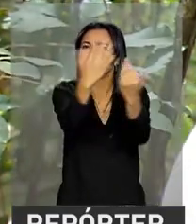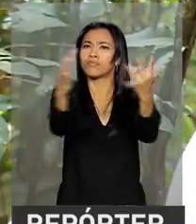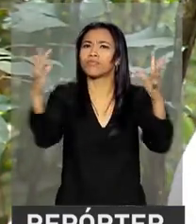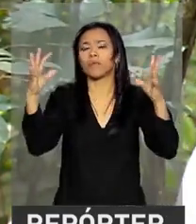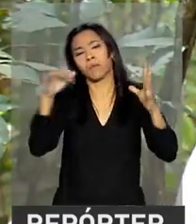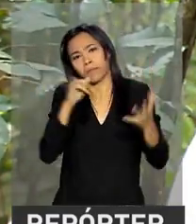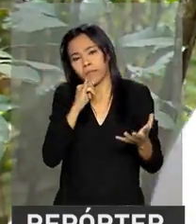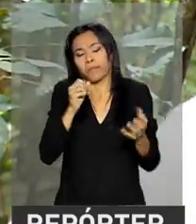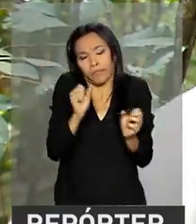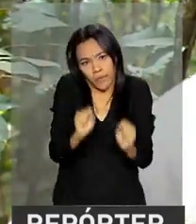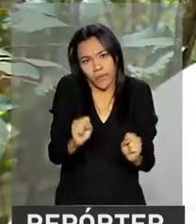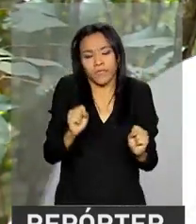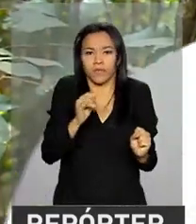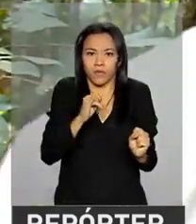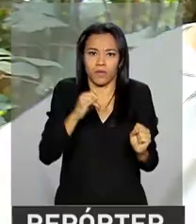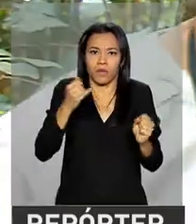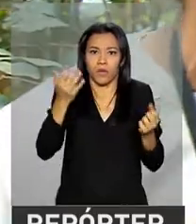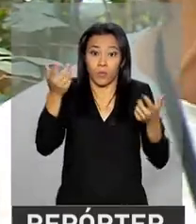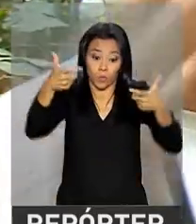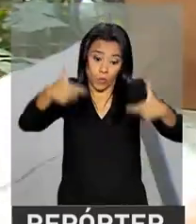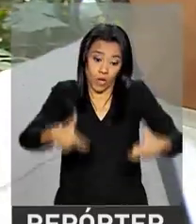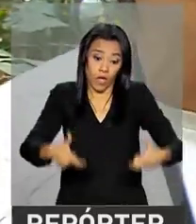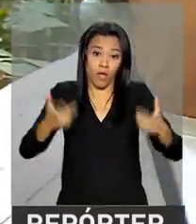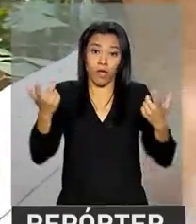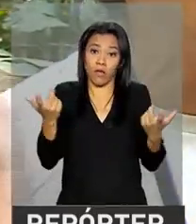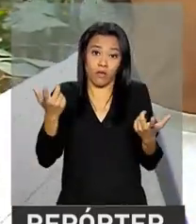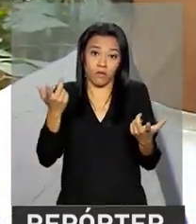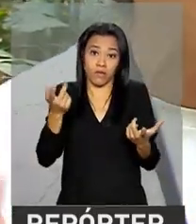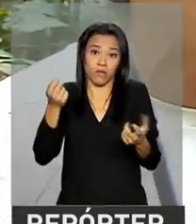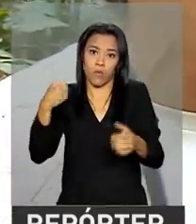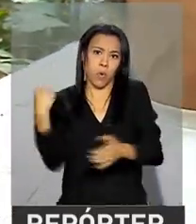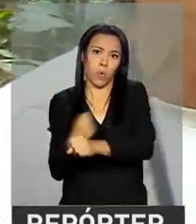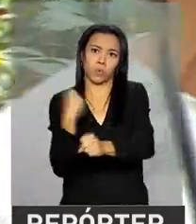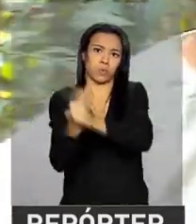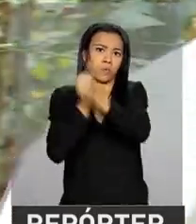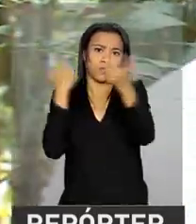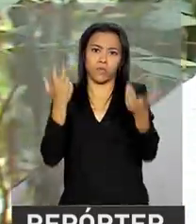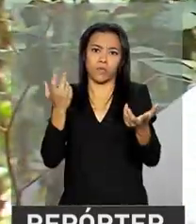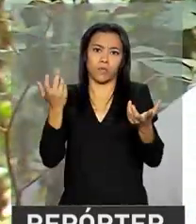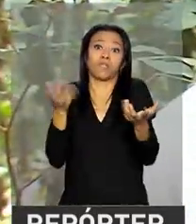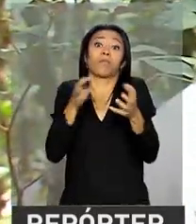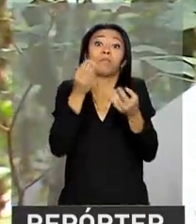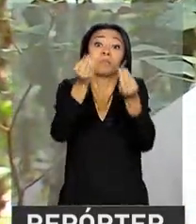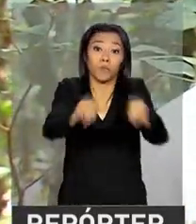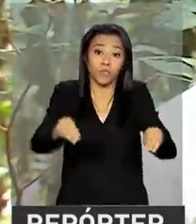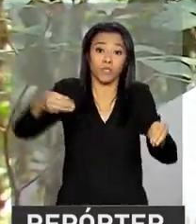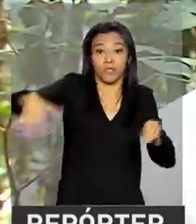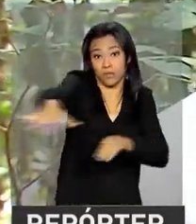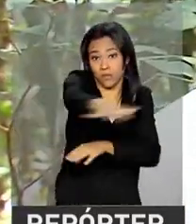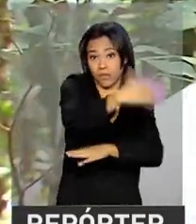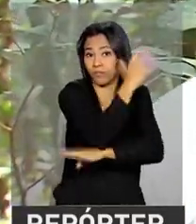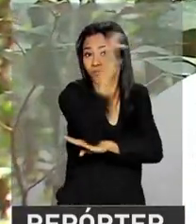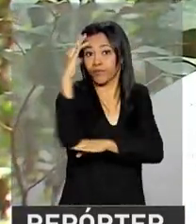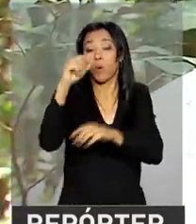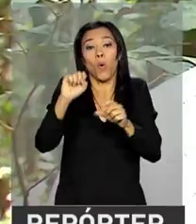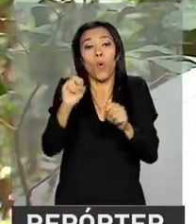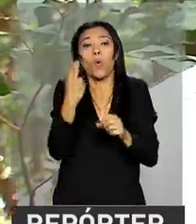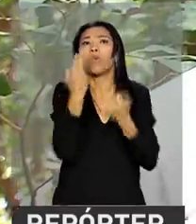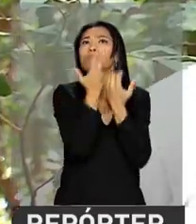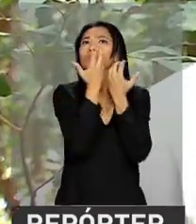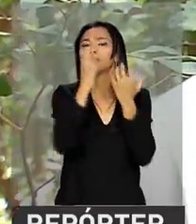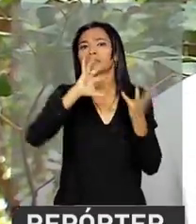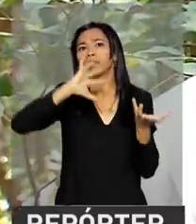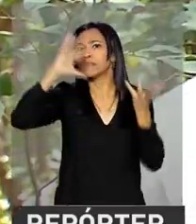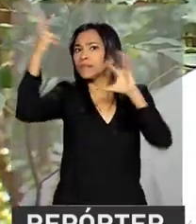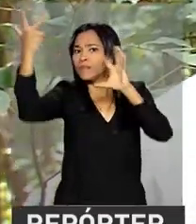pressão é local ou regional como o impacto de um empreendimento ou mesmo pode ser uma coisa de mudança climática né como